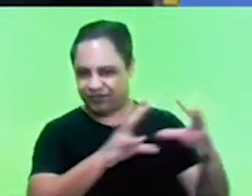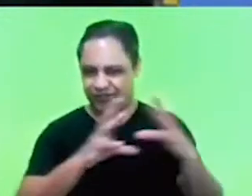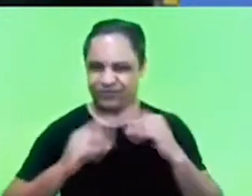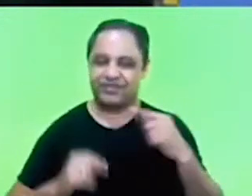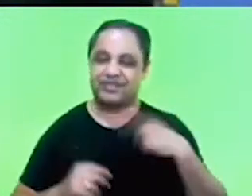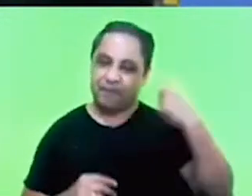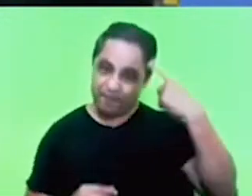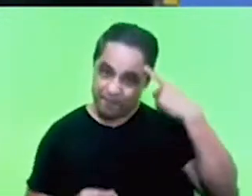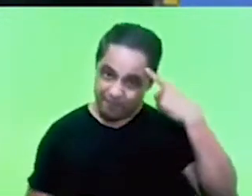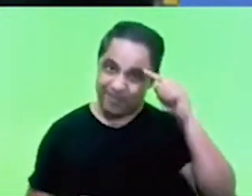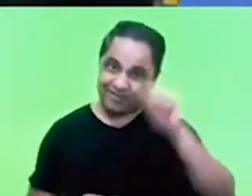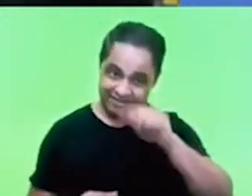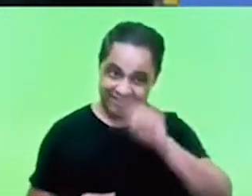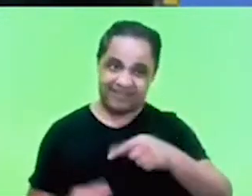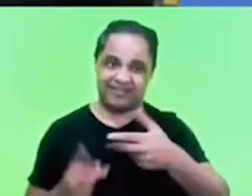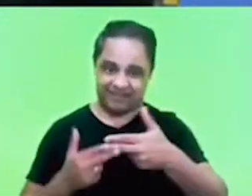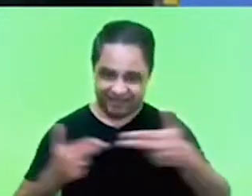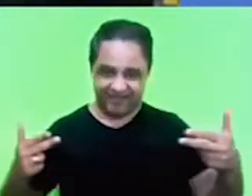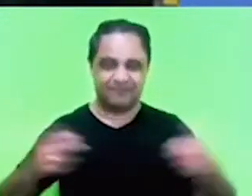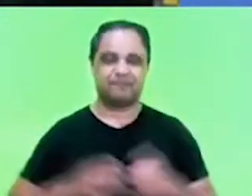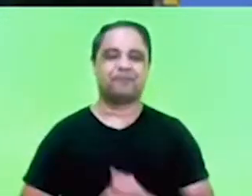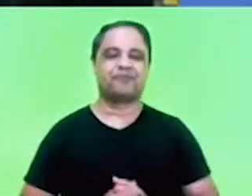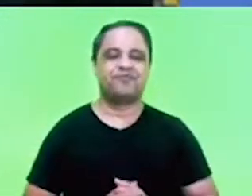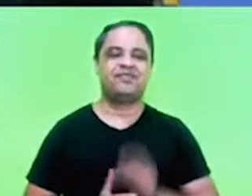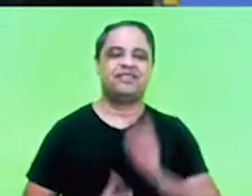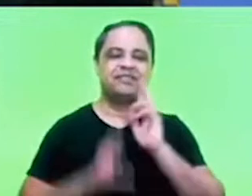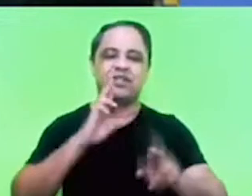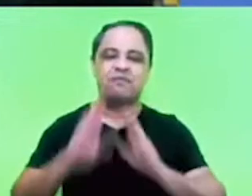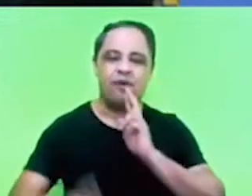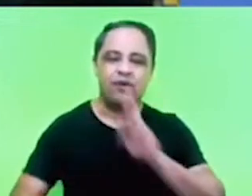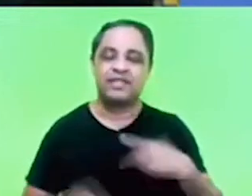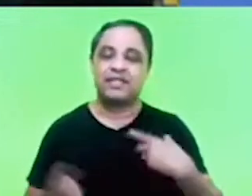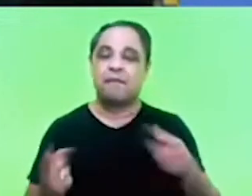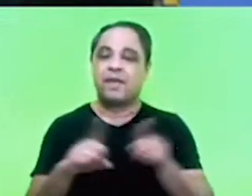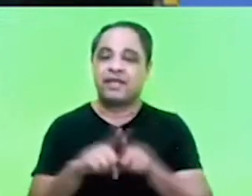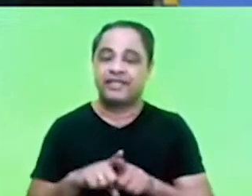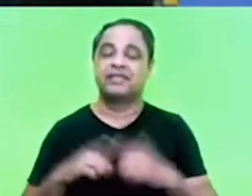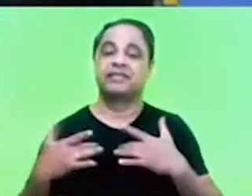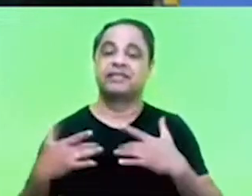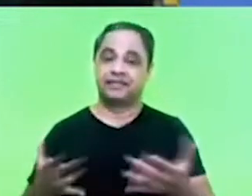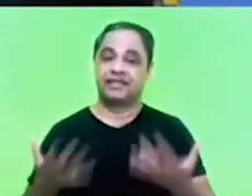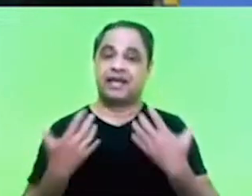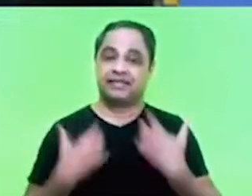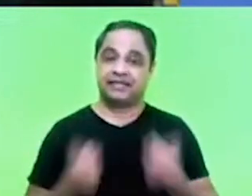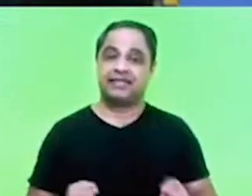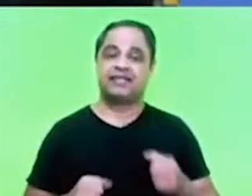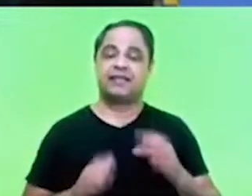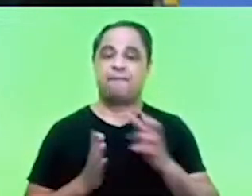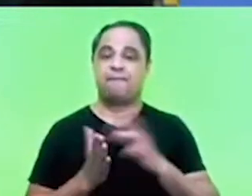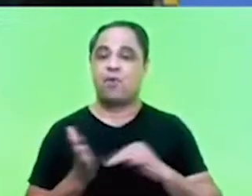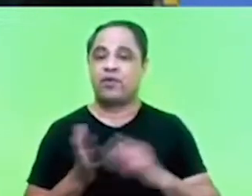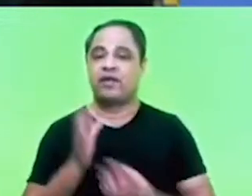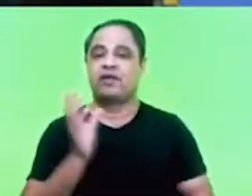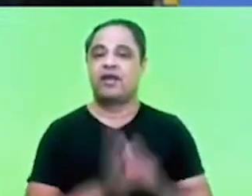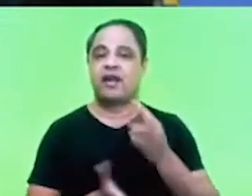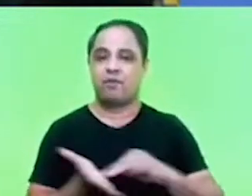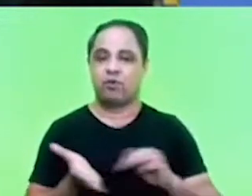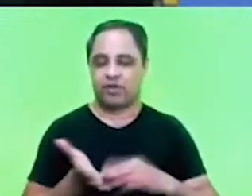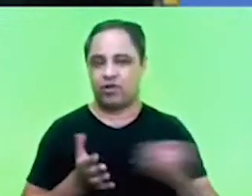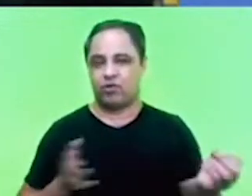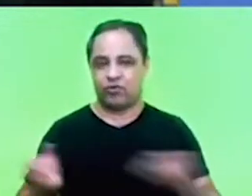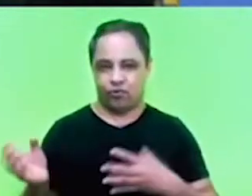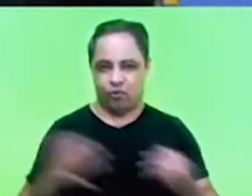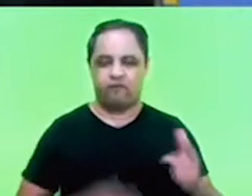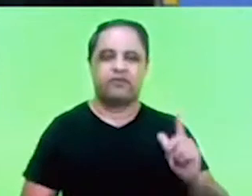pensando nessas saídas, nessas parcerias, que estão se dispondo a fazer modelos, criar modelos novos. Você